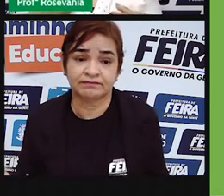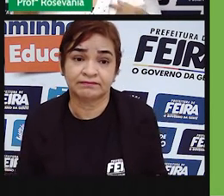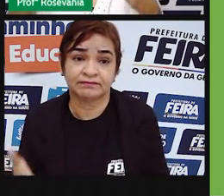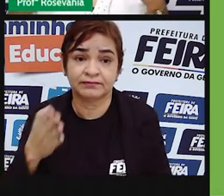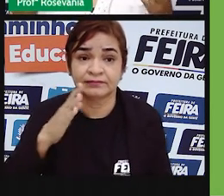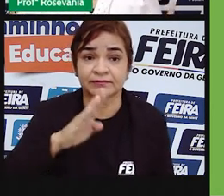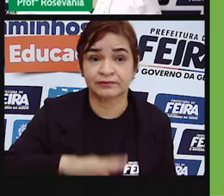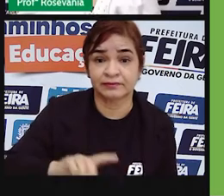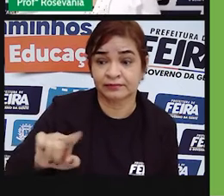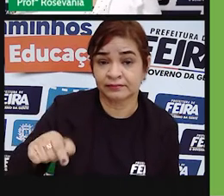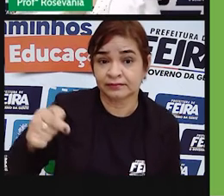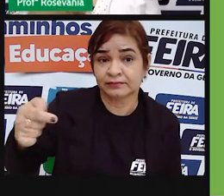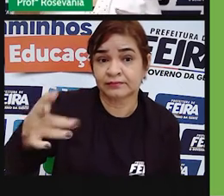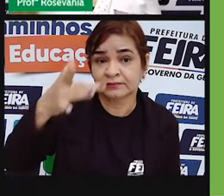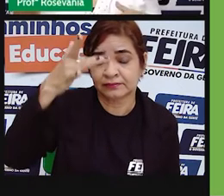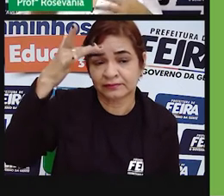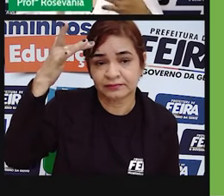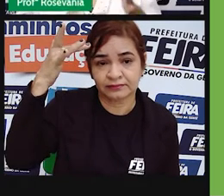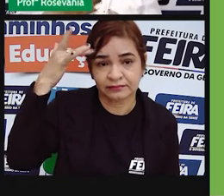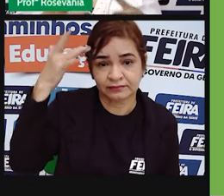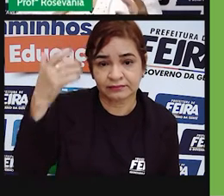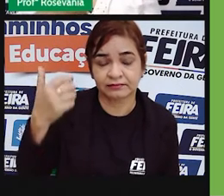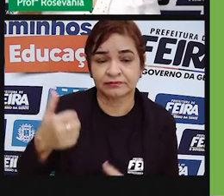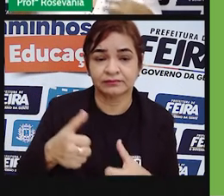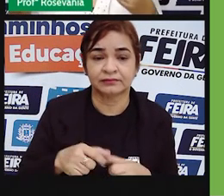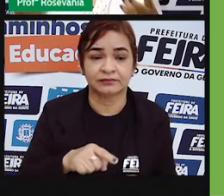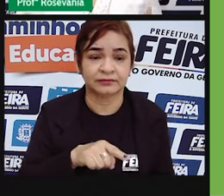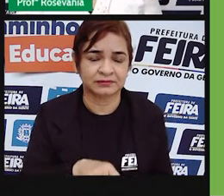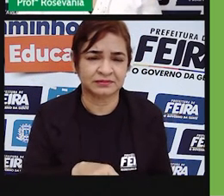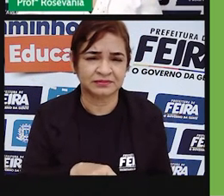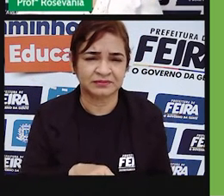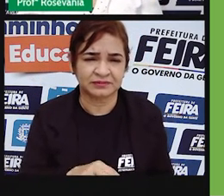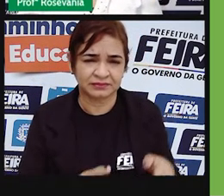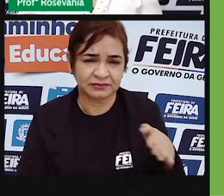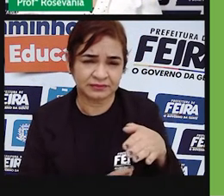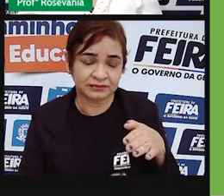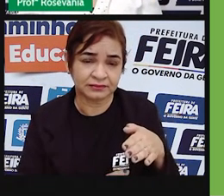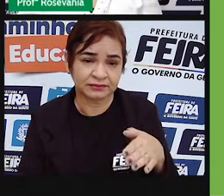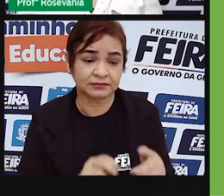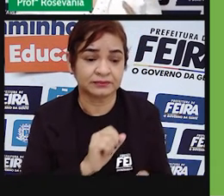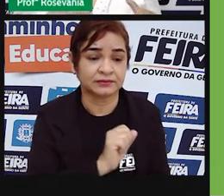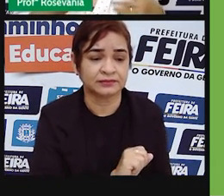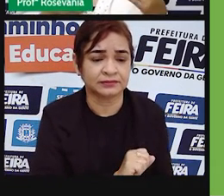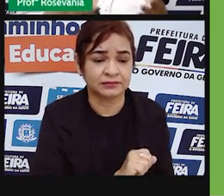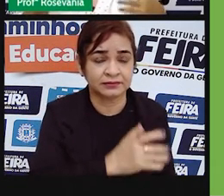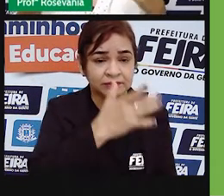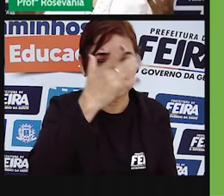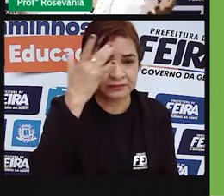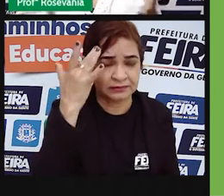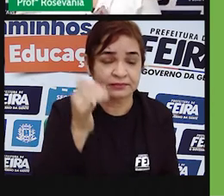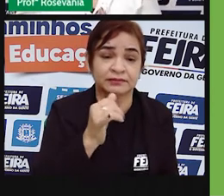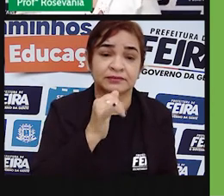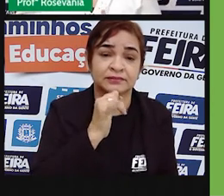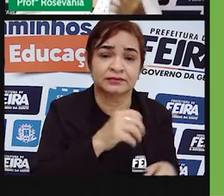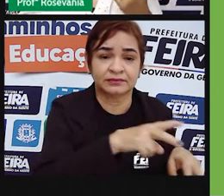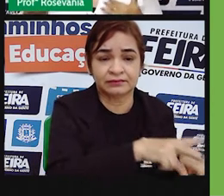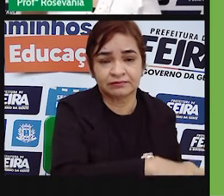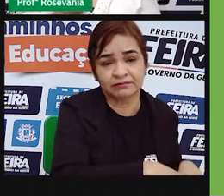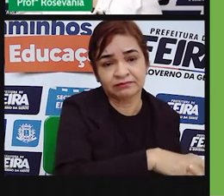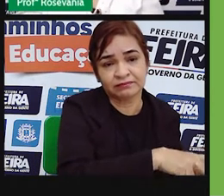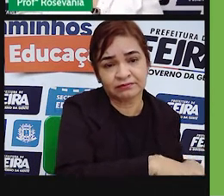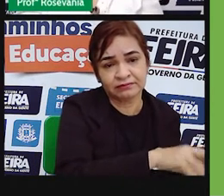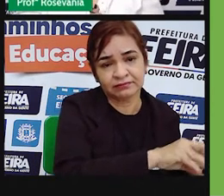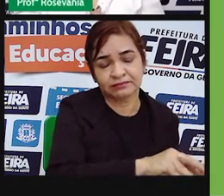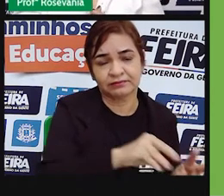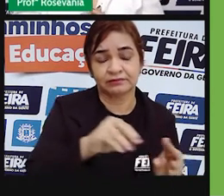por pessoas que já estão acostumados a esperar nas rodoviárias né Os migrantes que vem principalmente do Nordeste